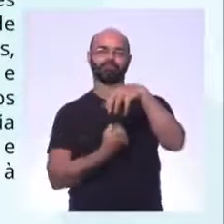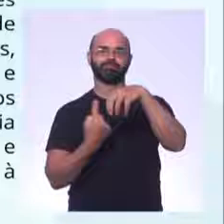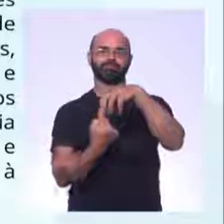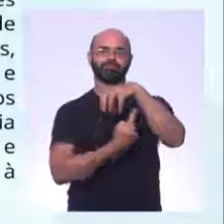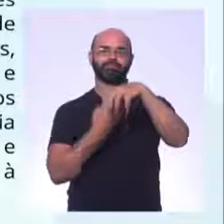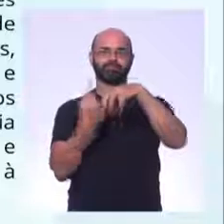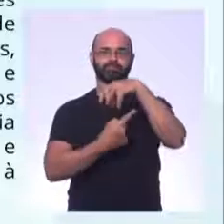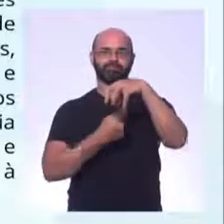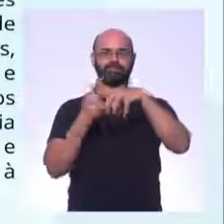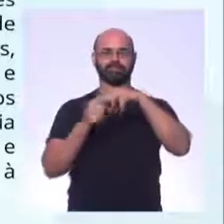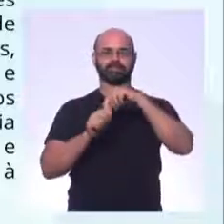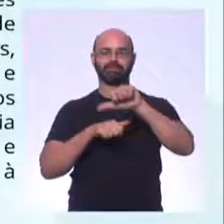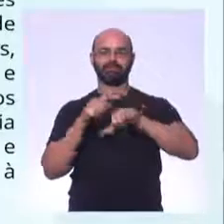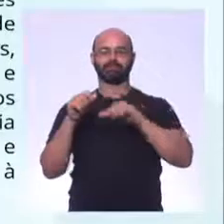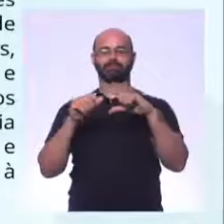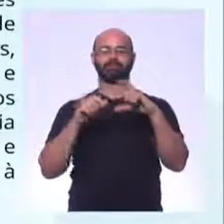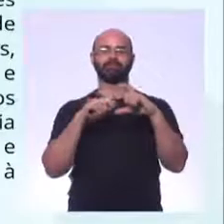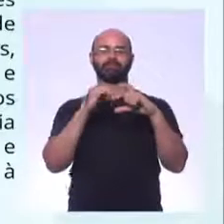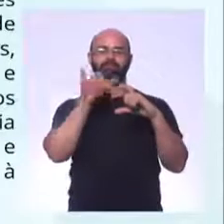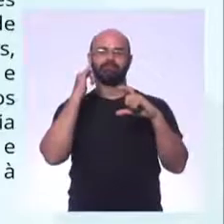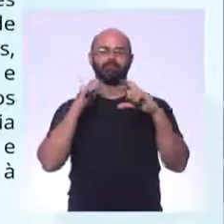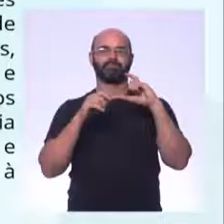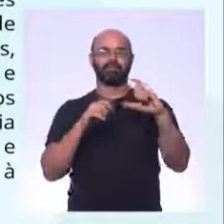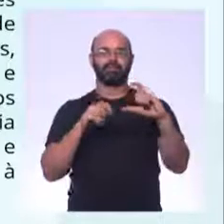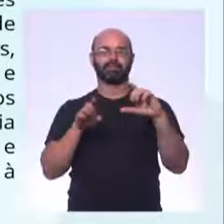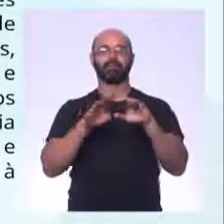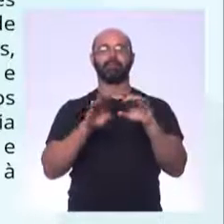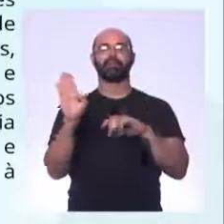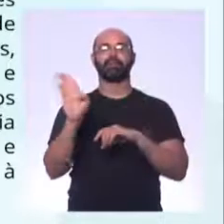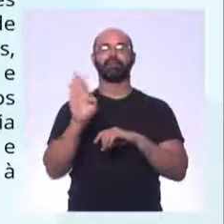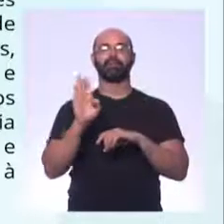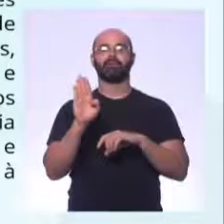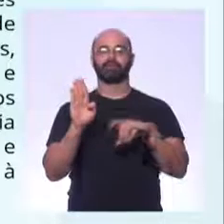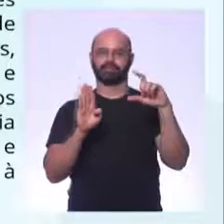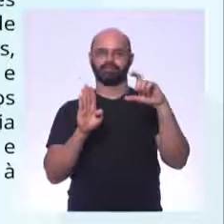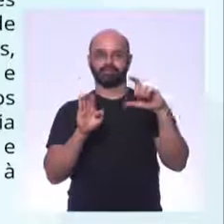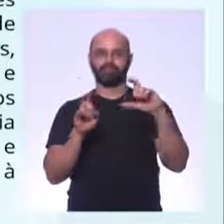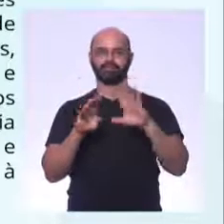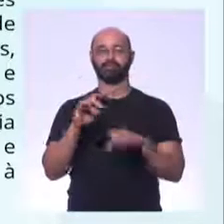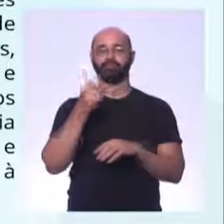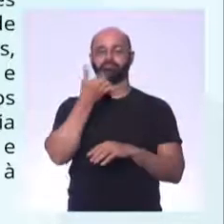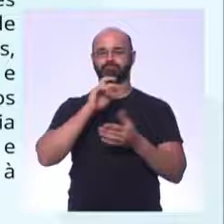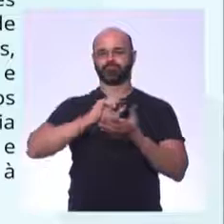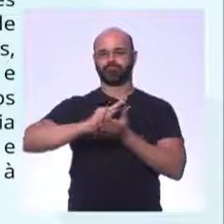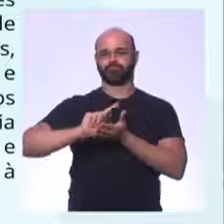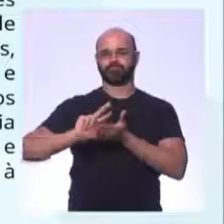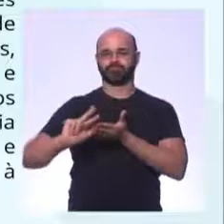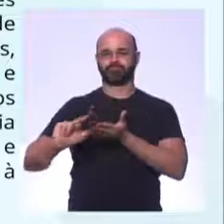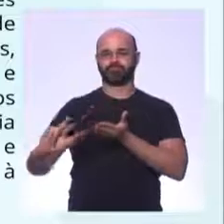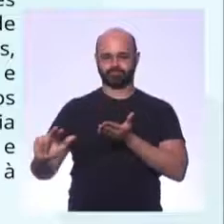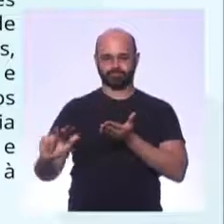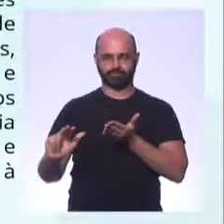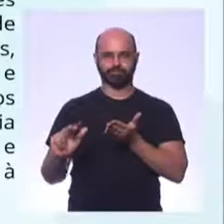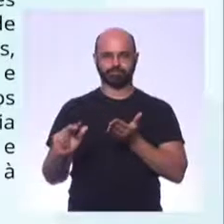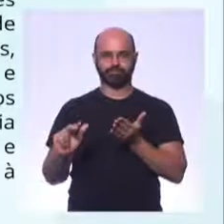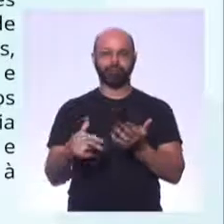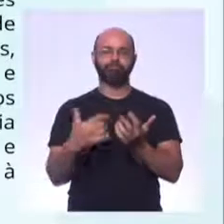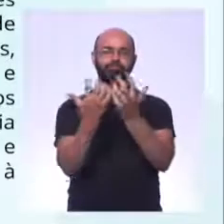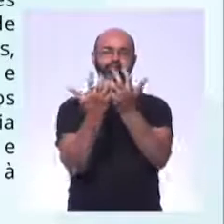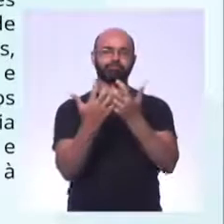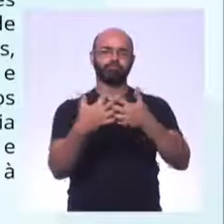transformadores, pilhas, baterias e dispositivos eletrônicos, com base na análise dos processos